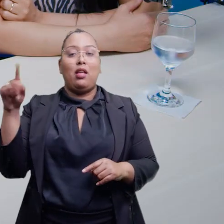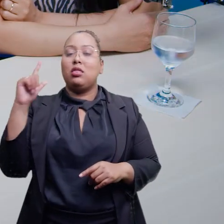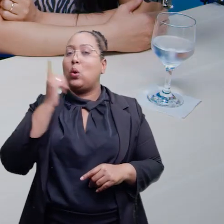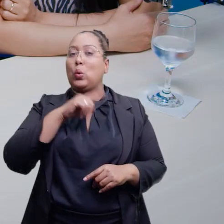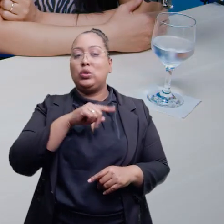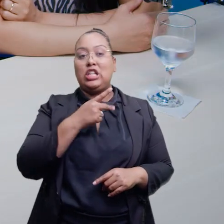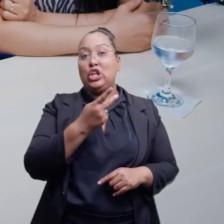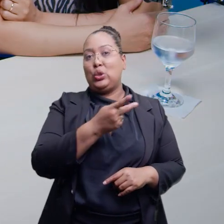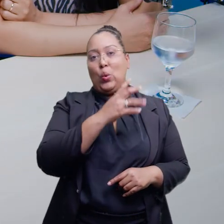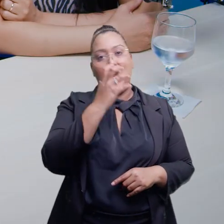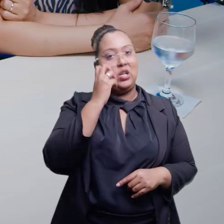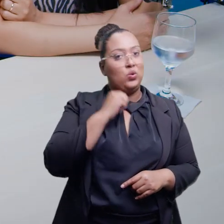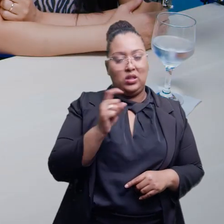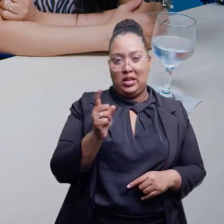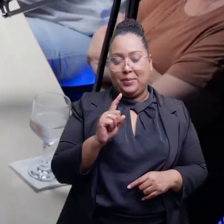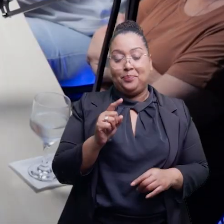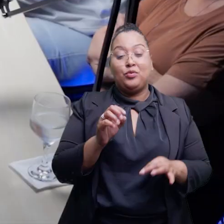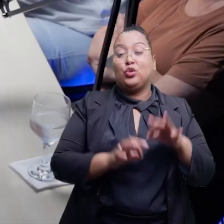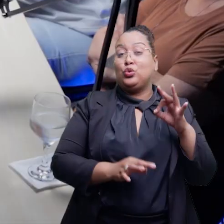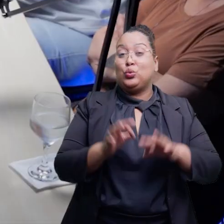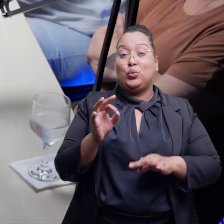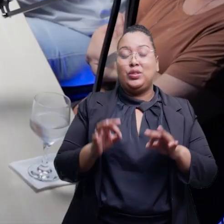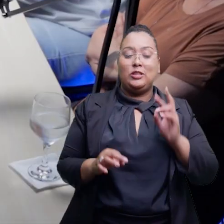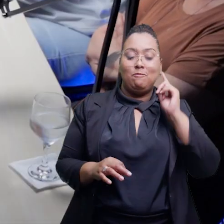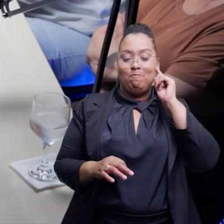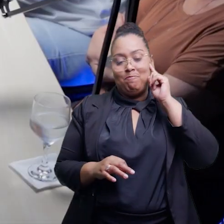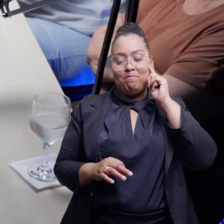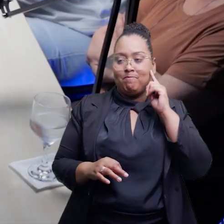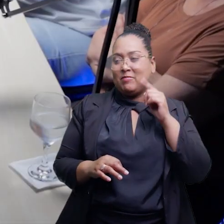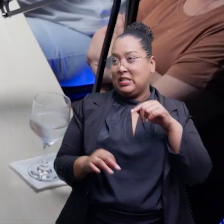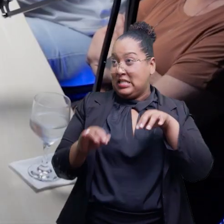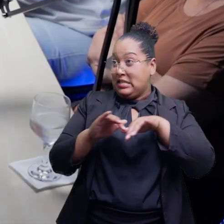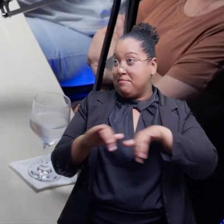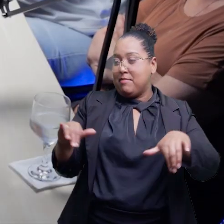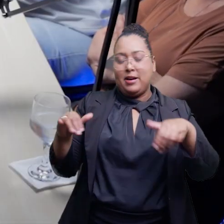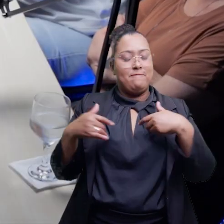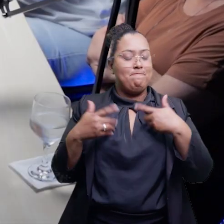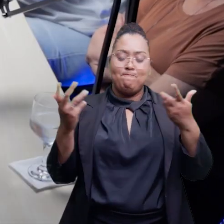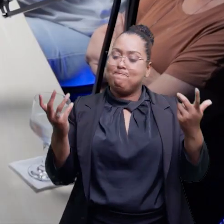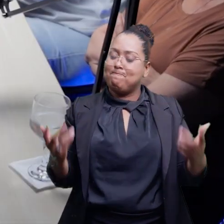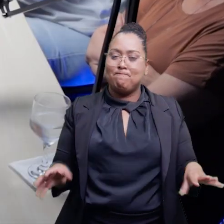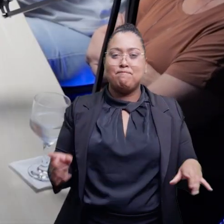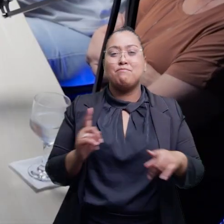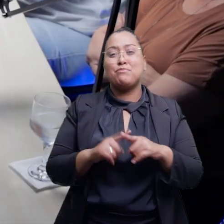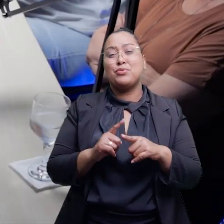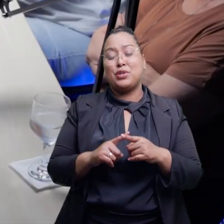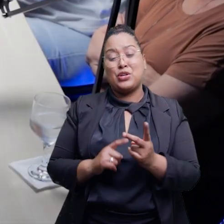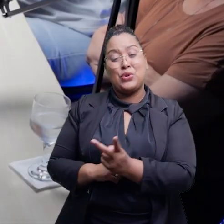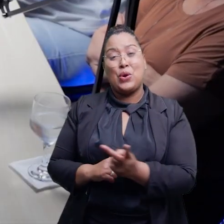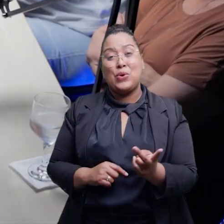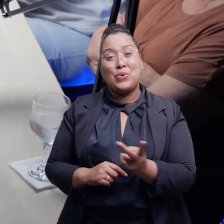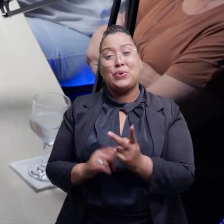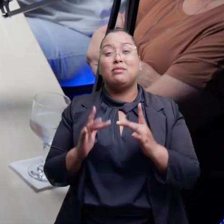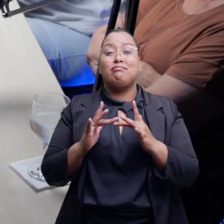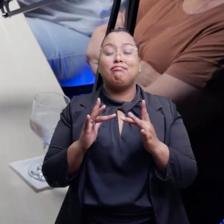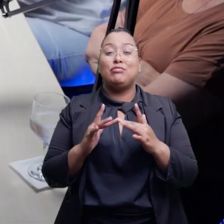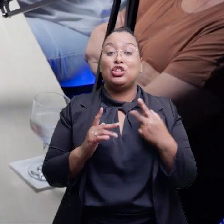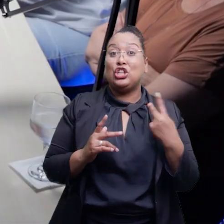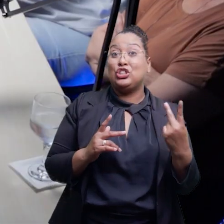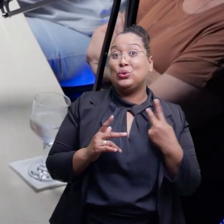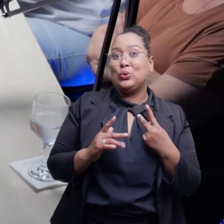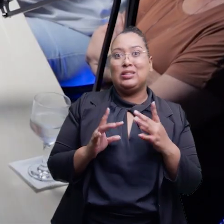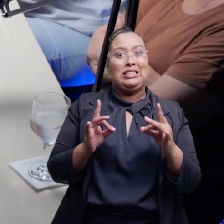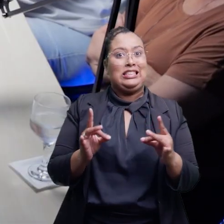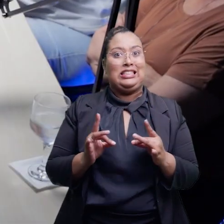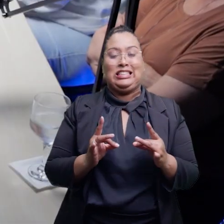não conseguiria ficar com as duas e o juiz não queria que a gente fosse adotadas separadas. Por questão de laços, a gente tinha 1